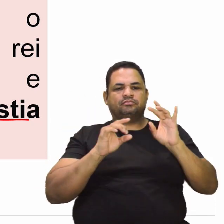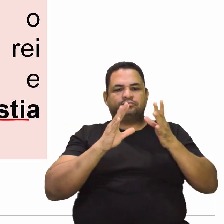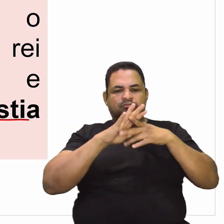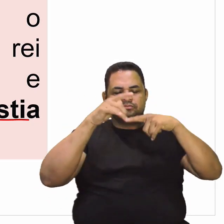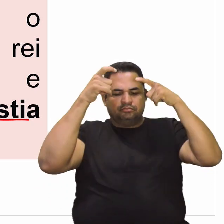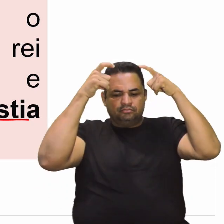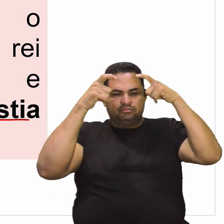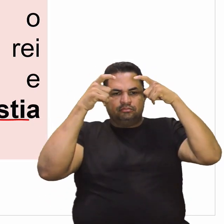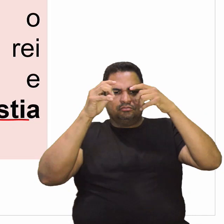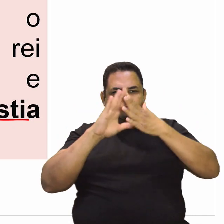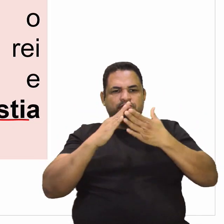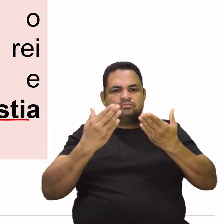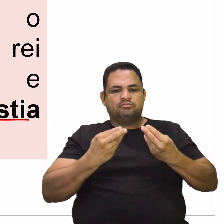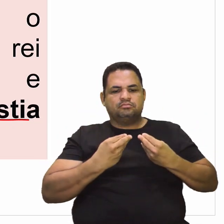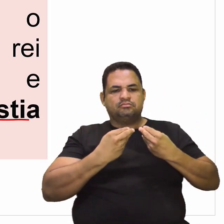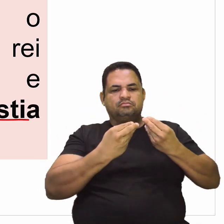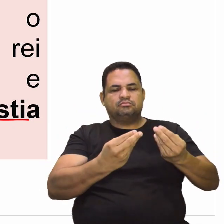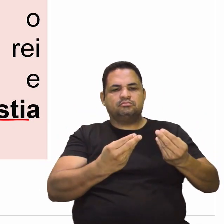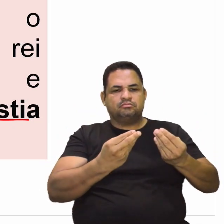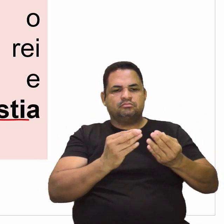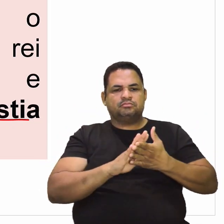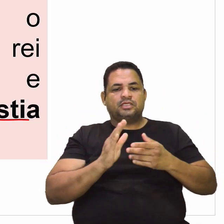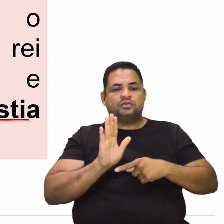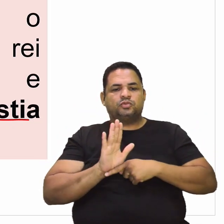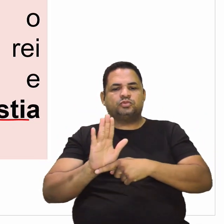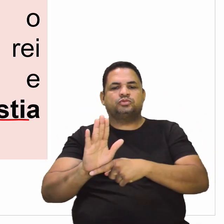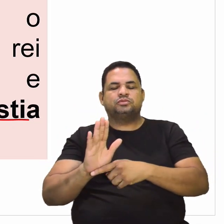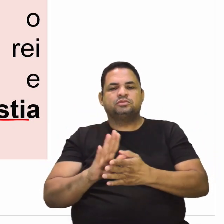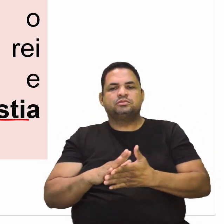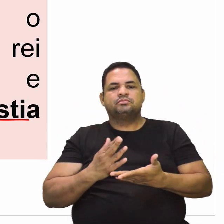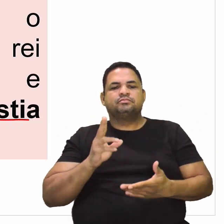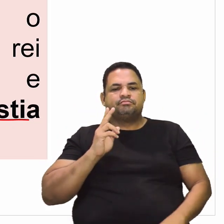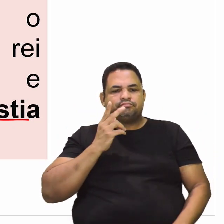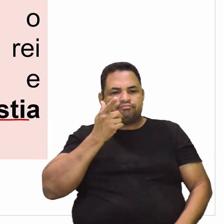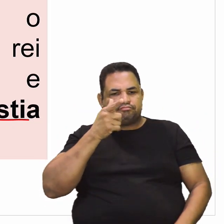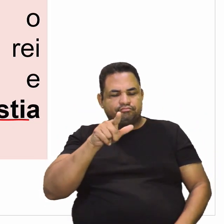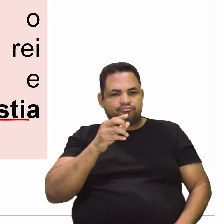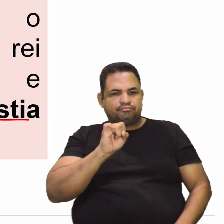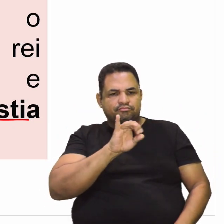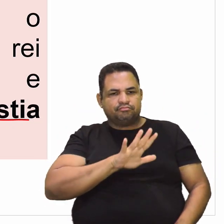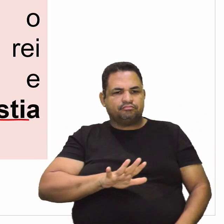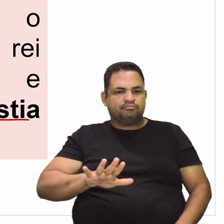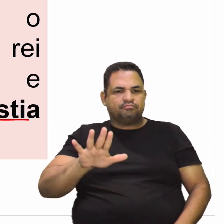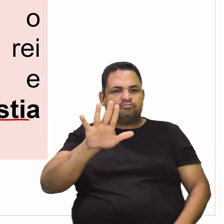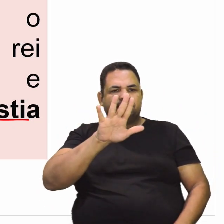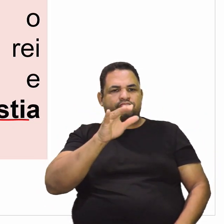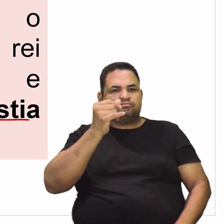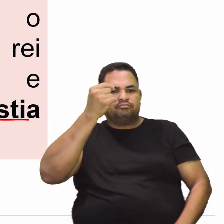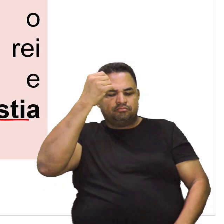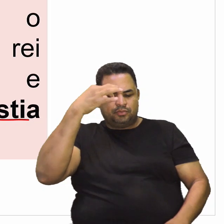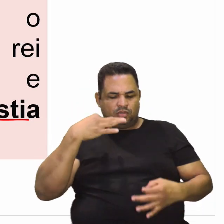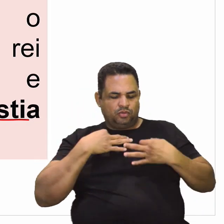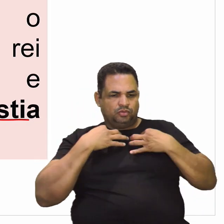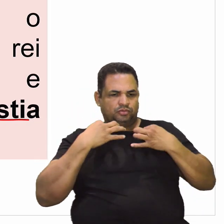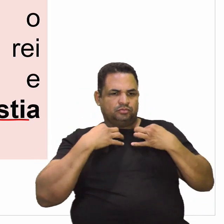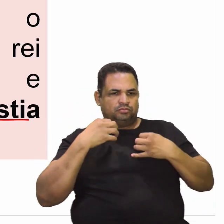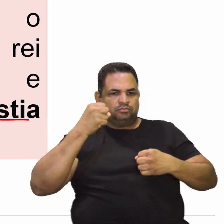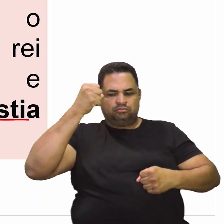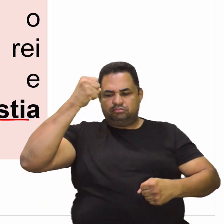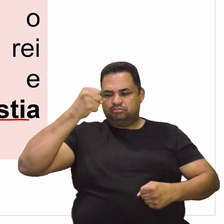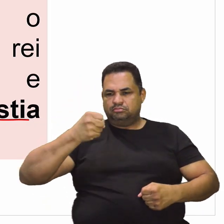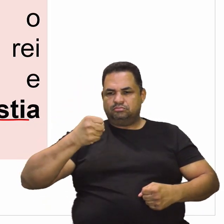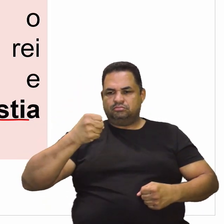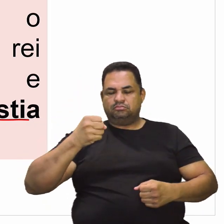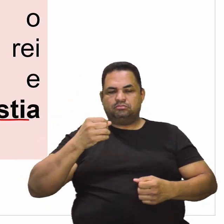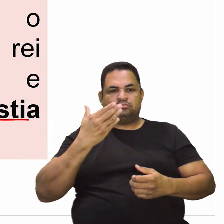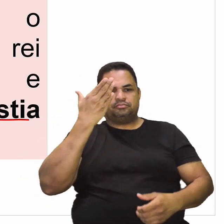reino deixará a sua contribuição. Novamente nessa imagem, eu tenho o traje majestático, eu tenho o cetro.